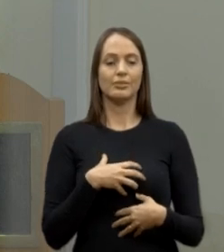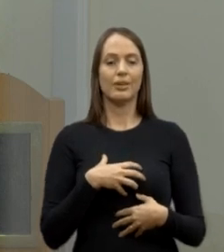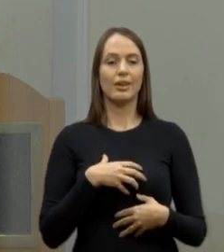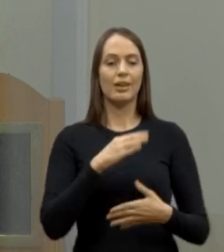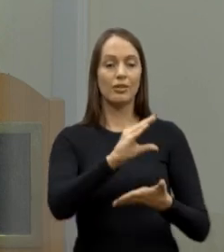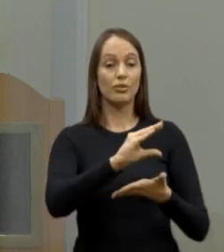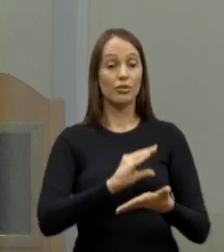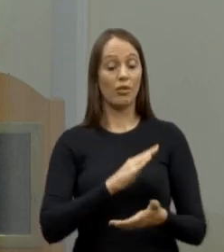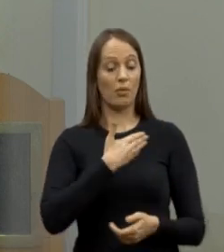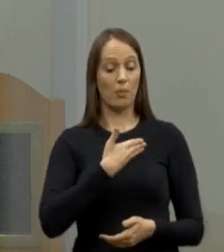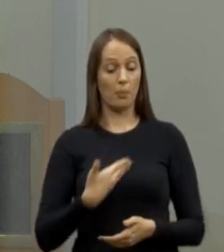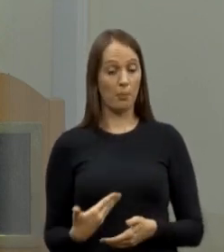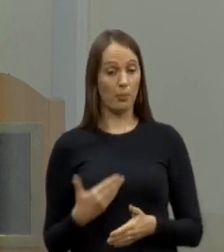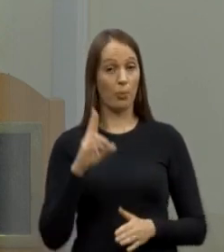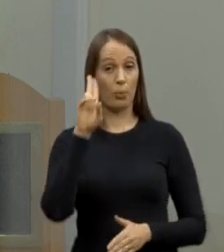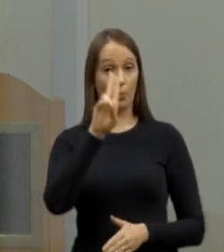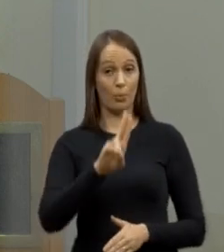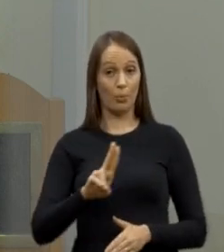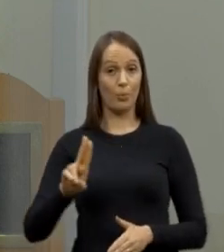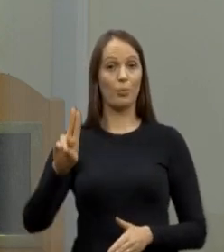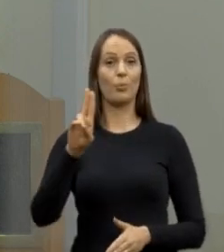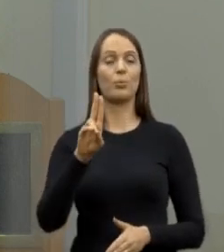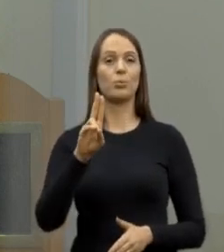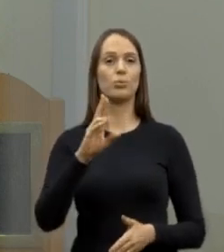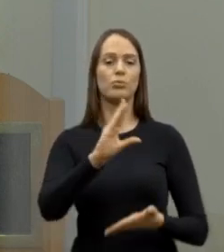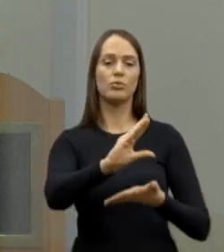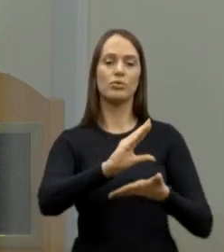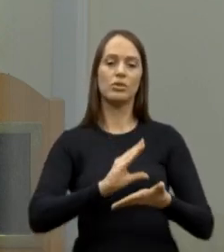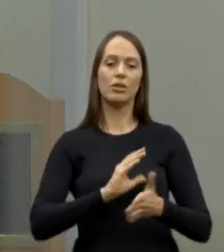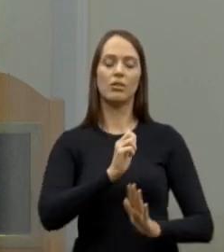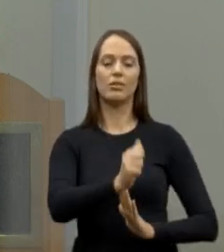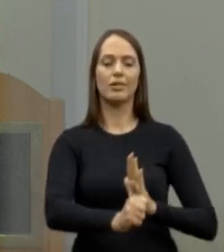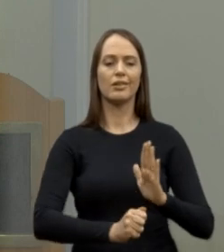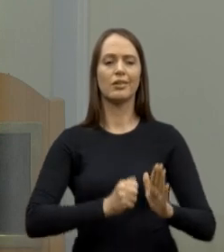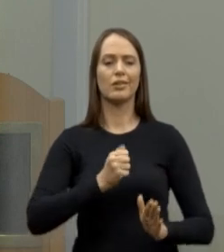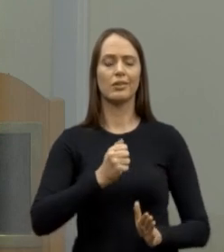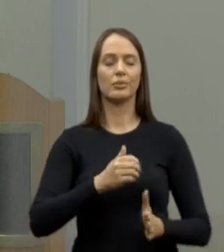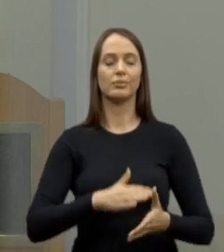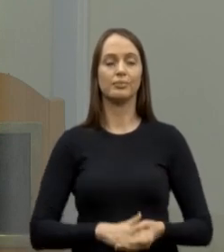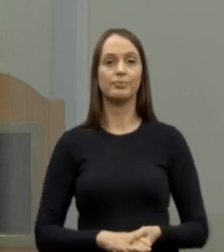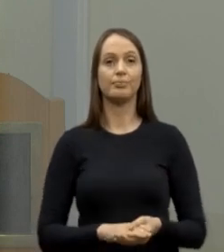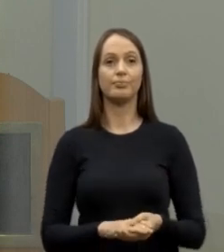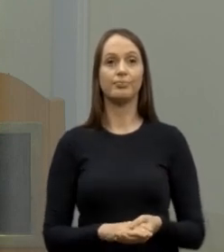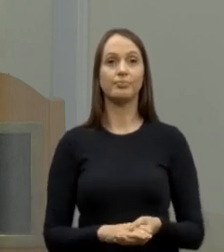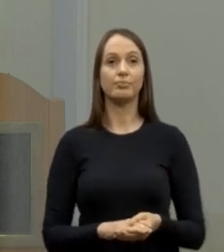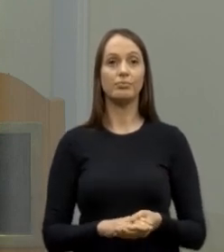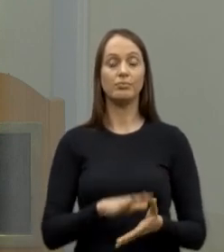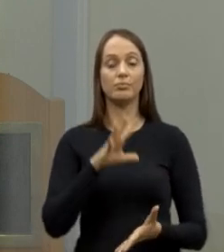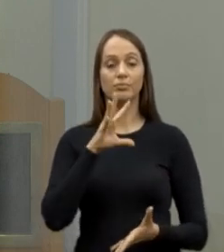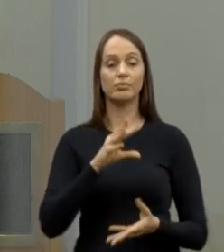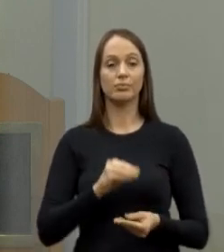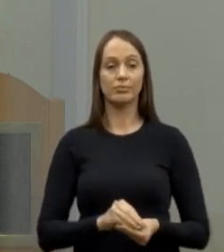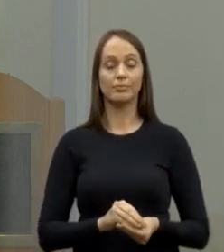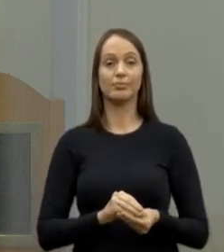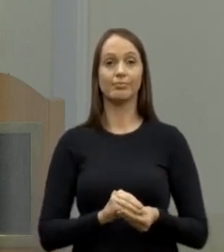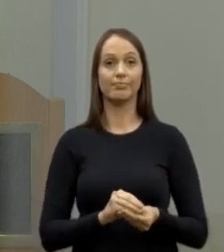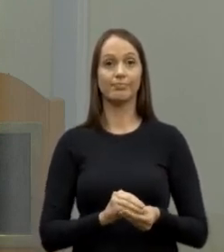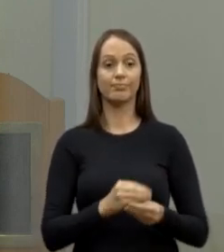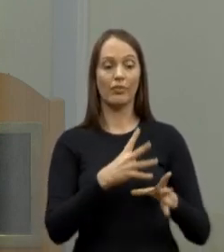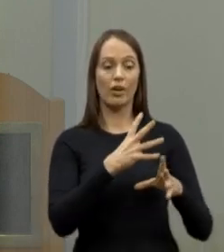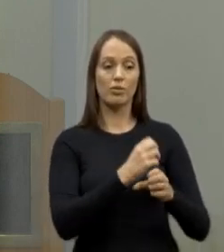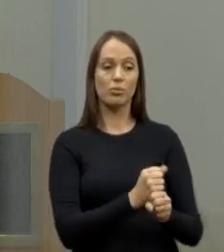público ou do uso de recursos de nossa cidade. E a única conclusão aqui é que a reprovação das